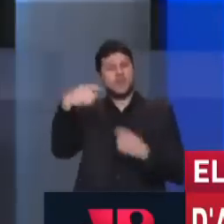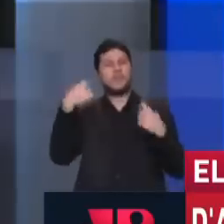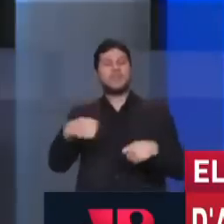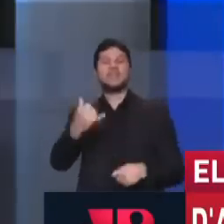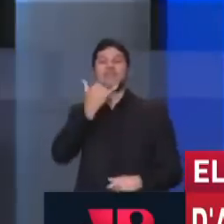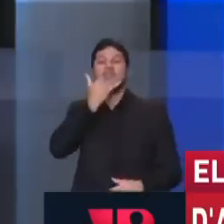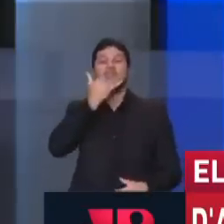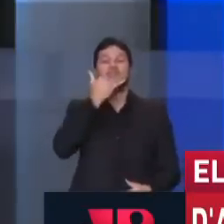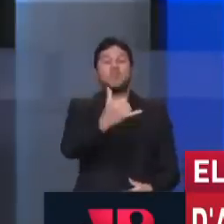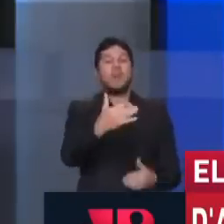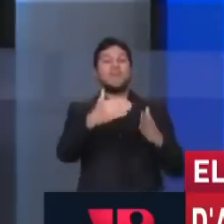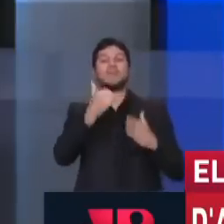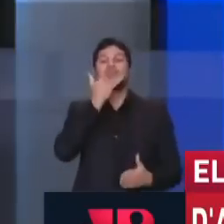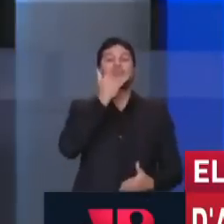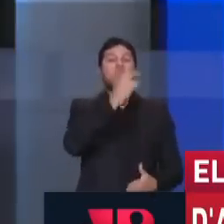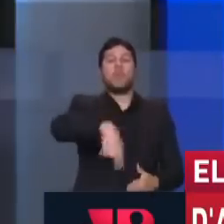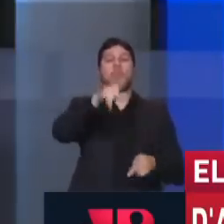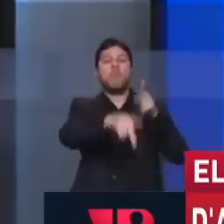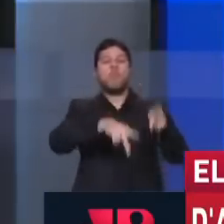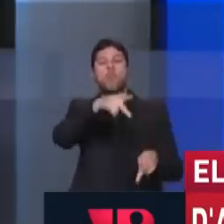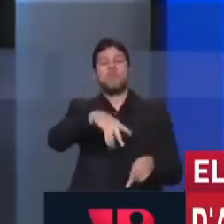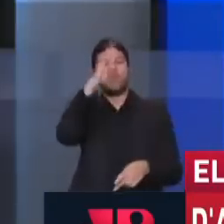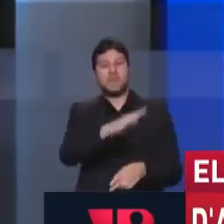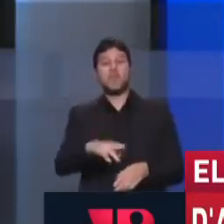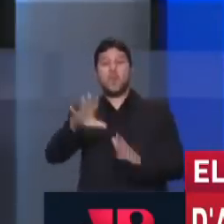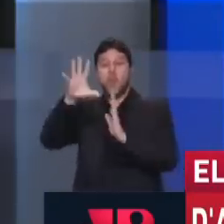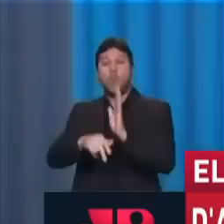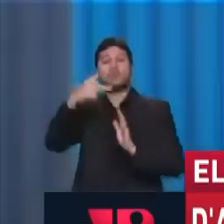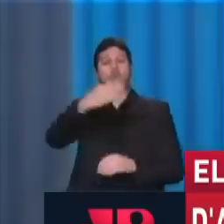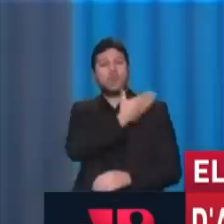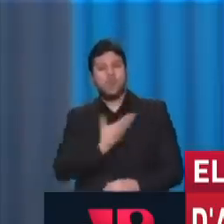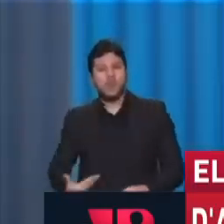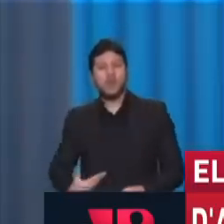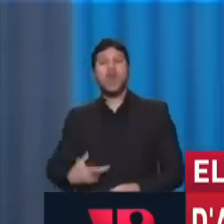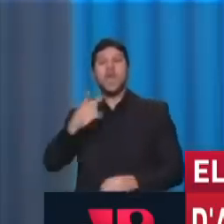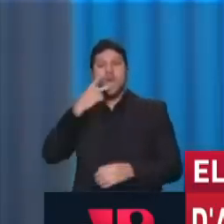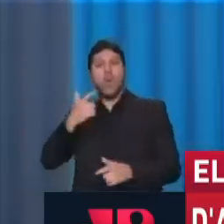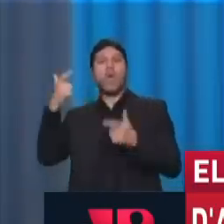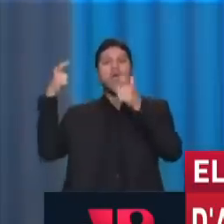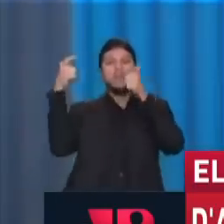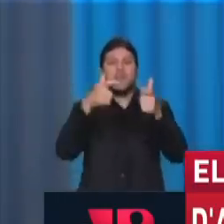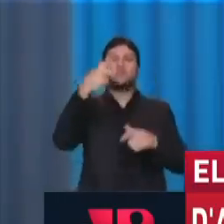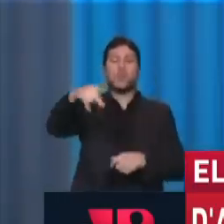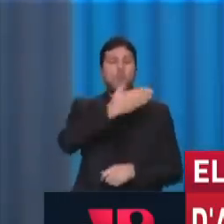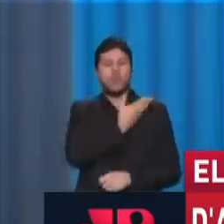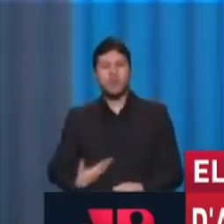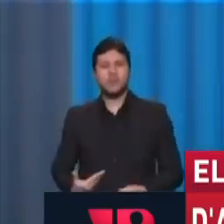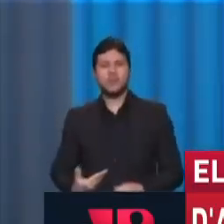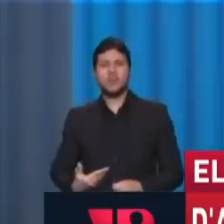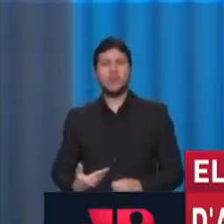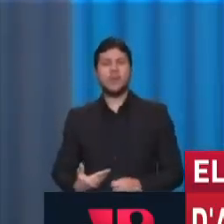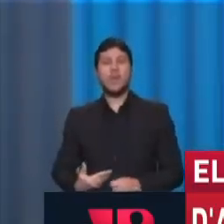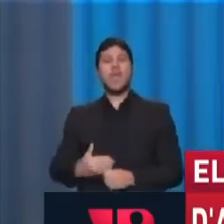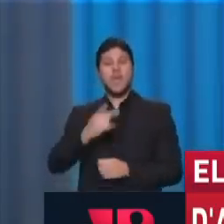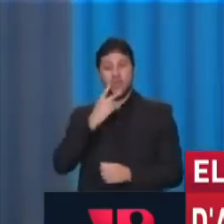pedir desculpas ao povo brasileiro pelo roubo no seu governo pelo assalto que foi o seu governo você deveria pedir